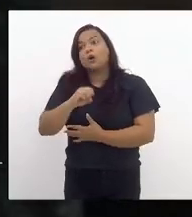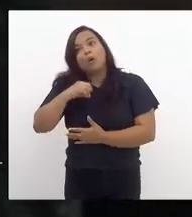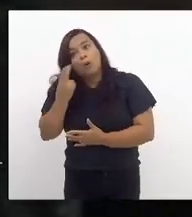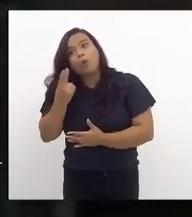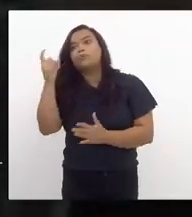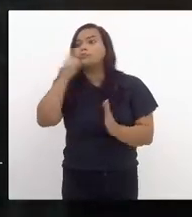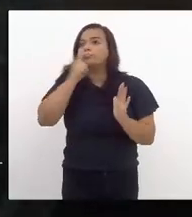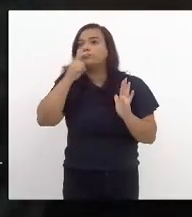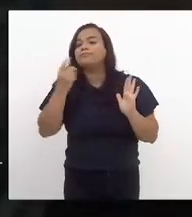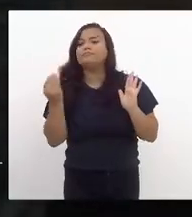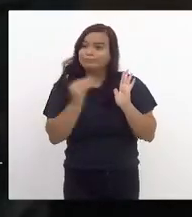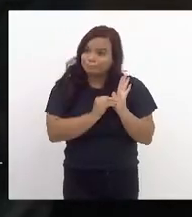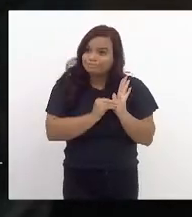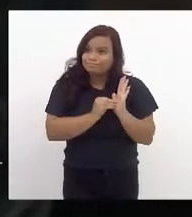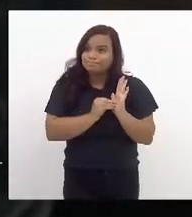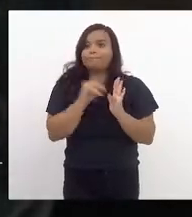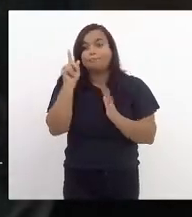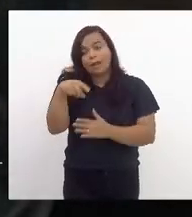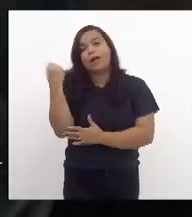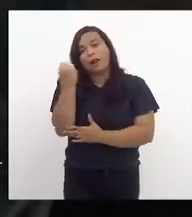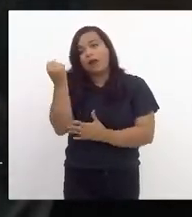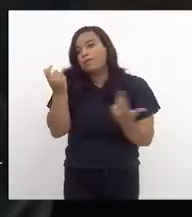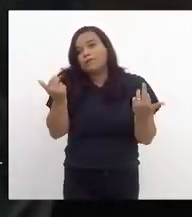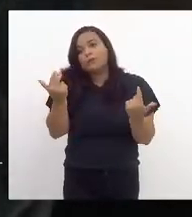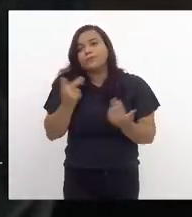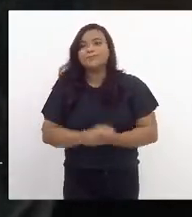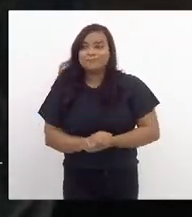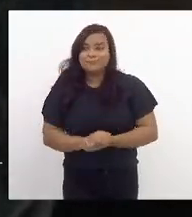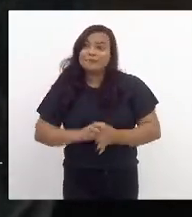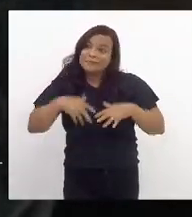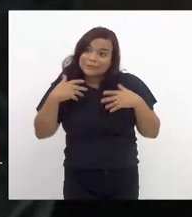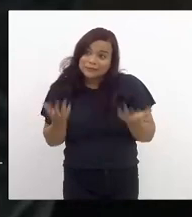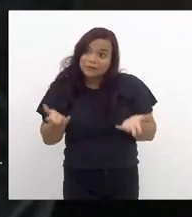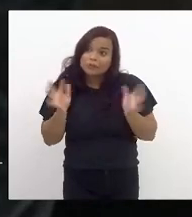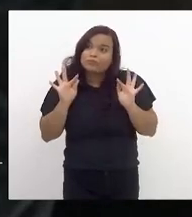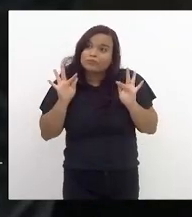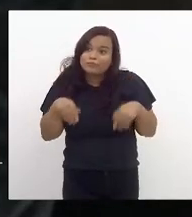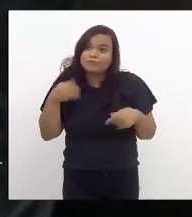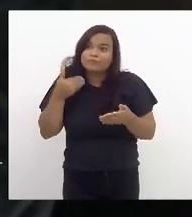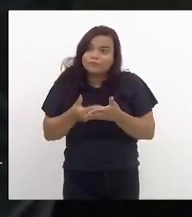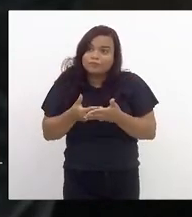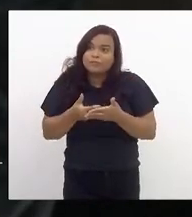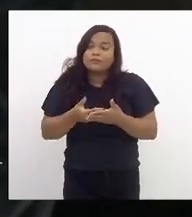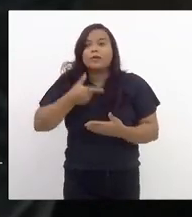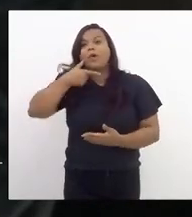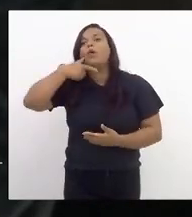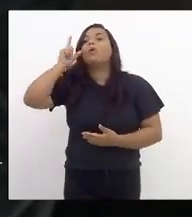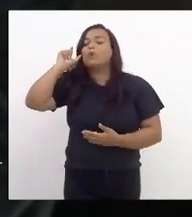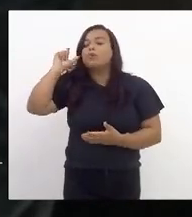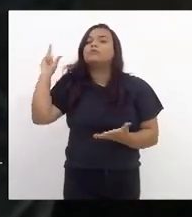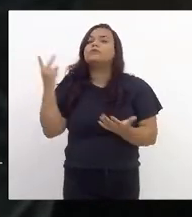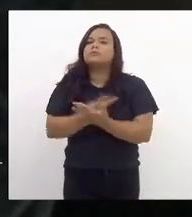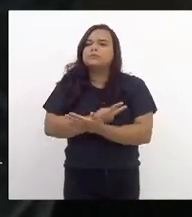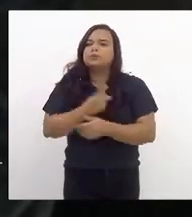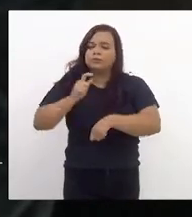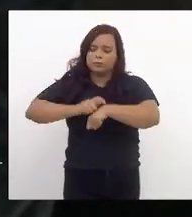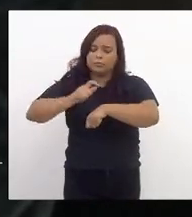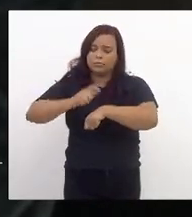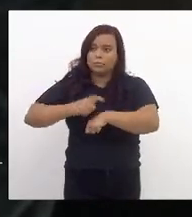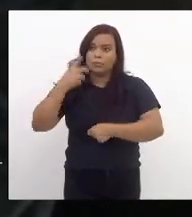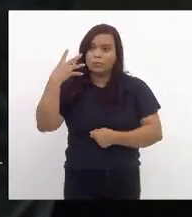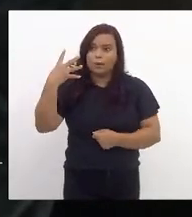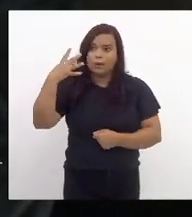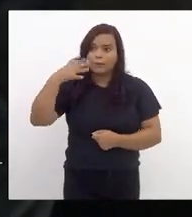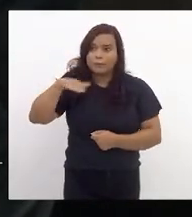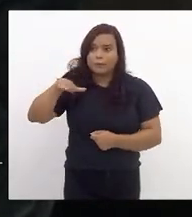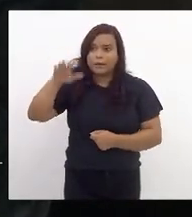é igualmente grave. Pois bem, concluindo, quando foi ontem, às